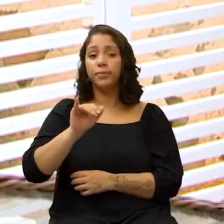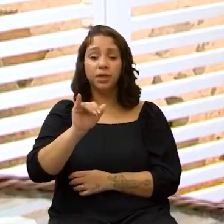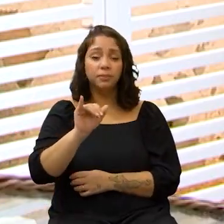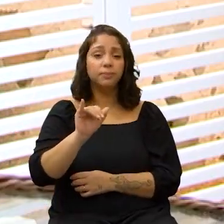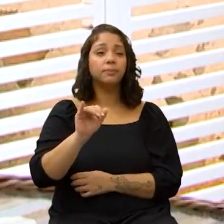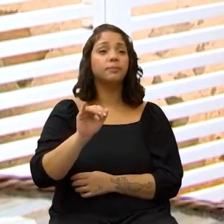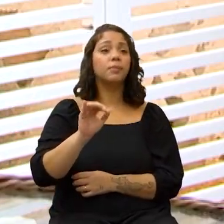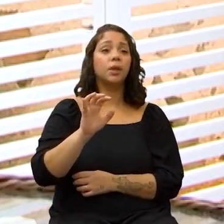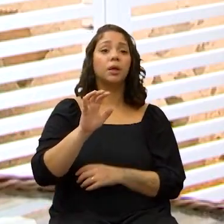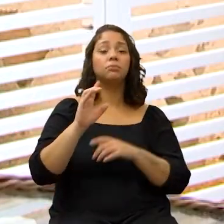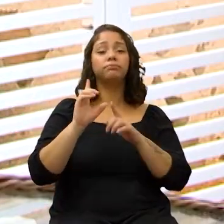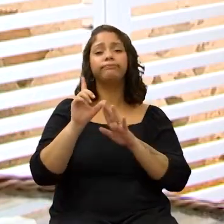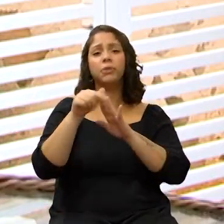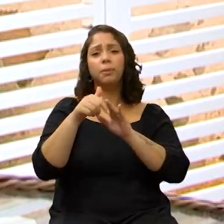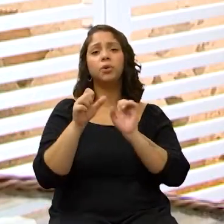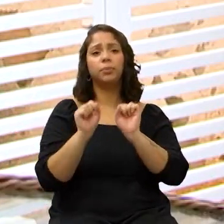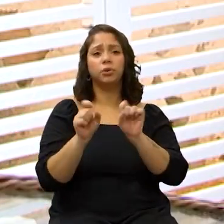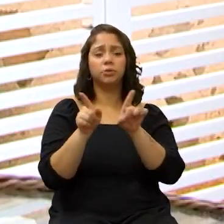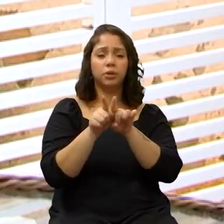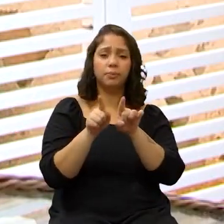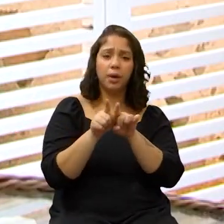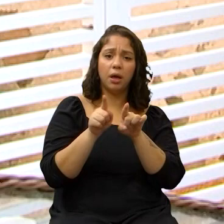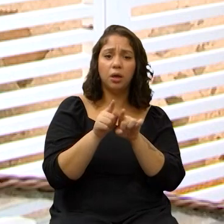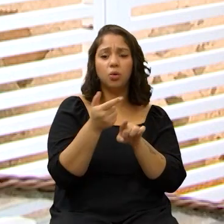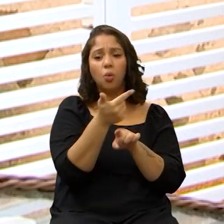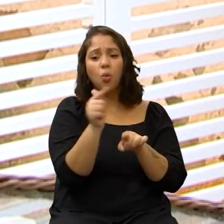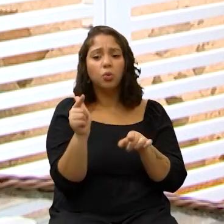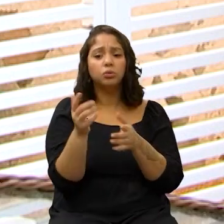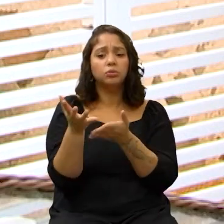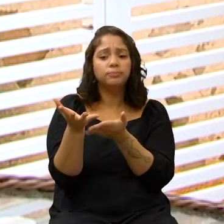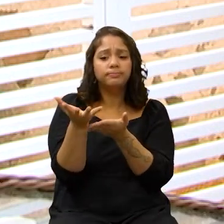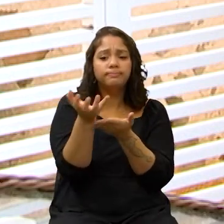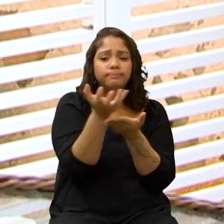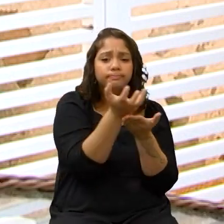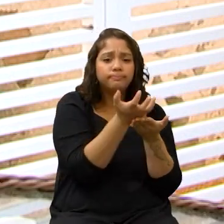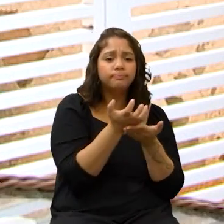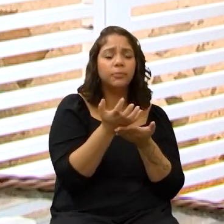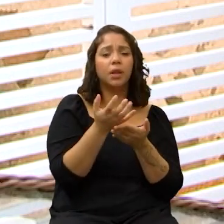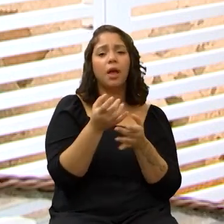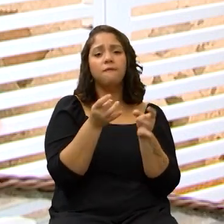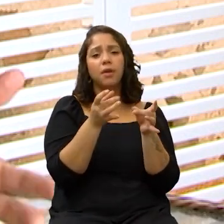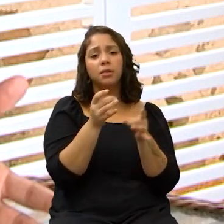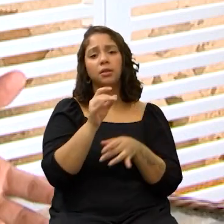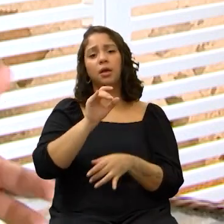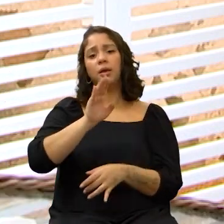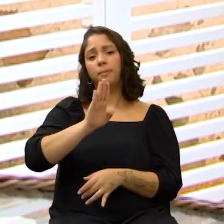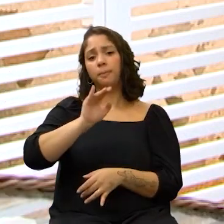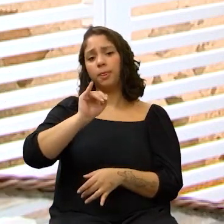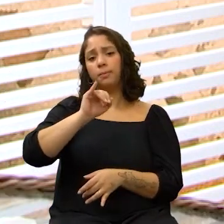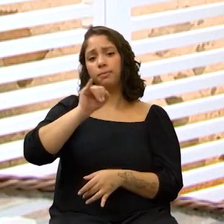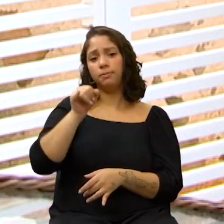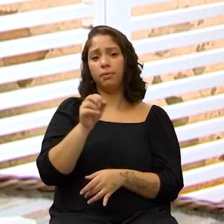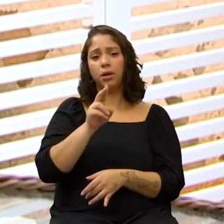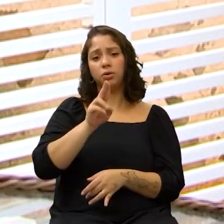mas depois você pode eventualmente começar a obter recursos, sei lá, montar bijuteria,